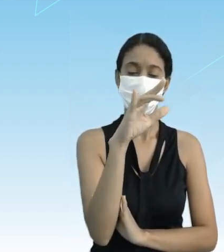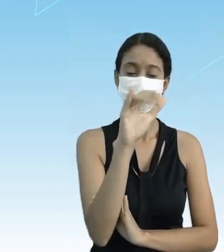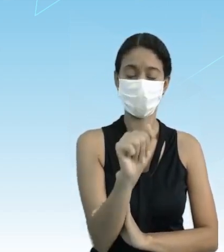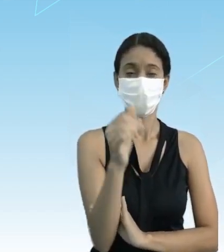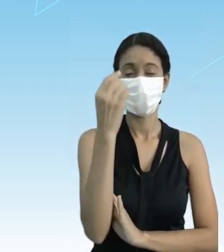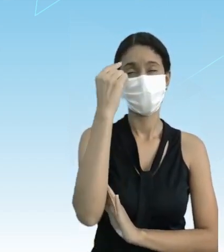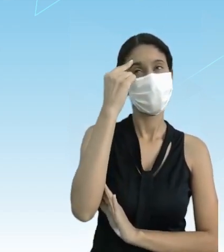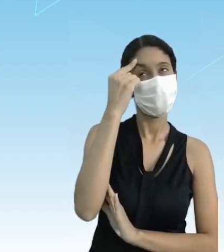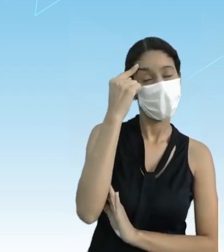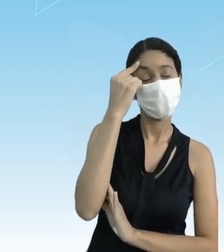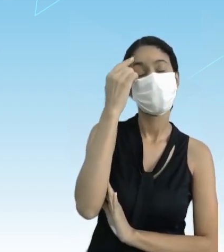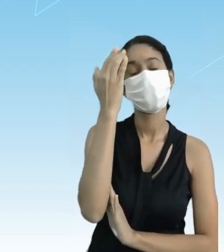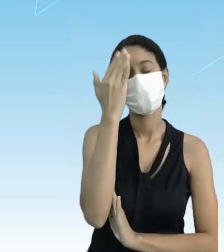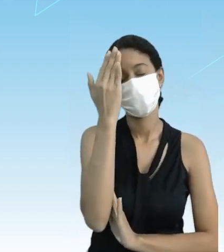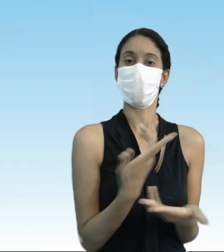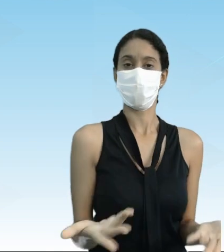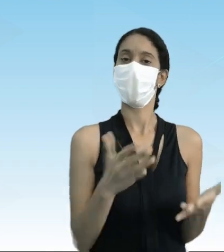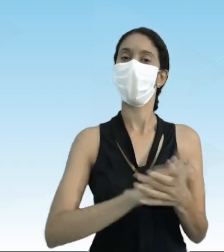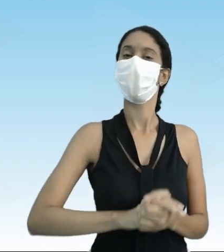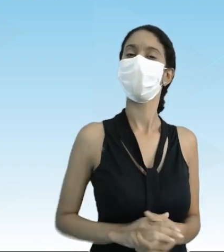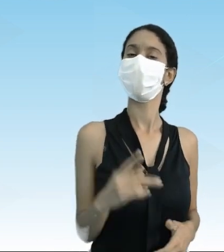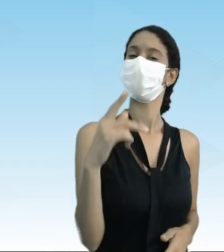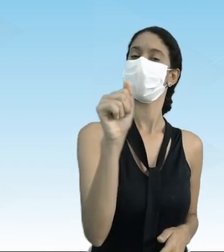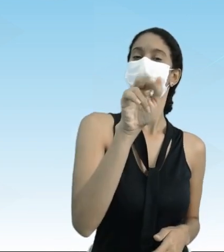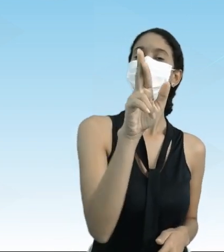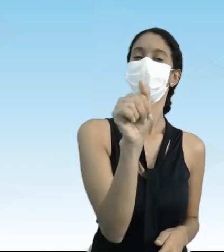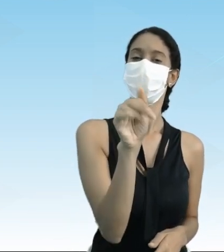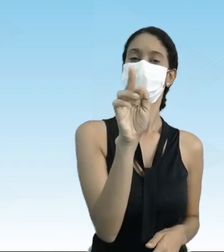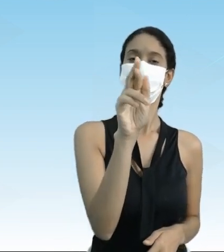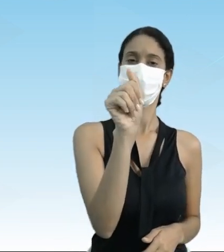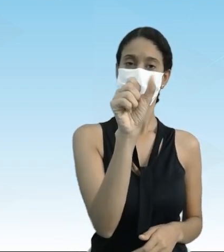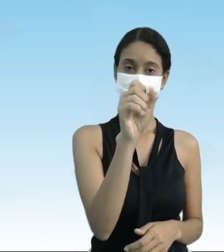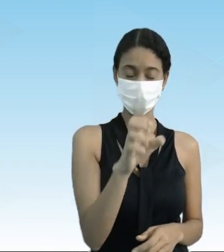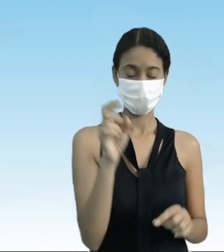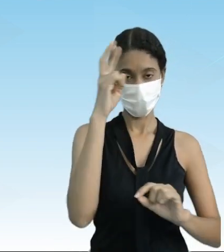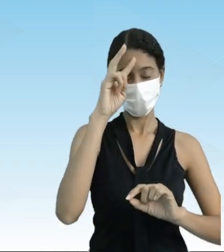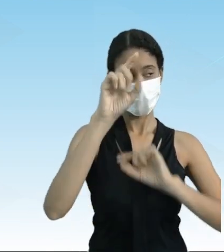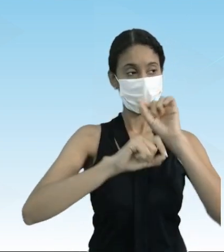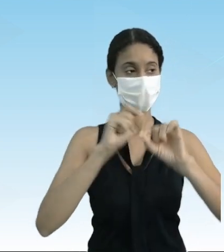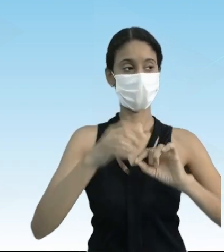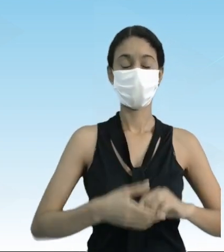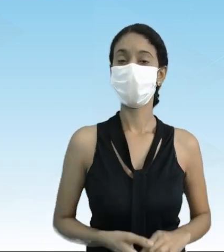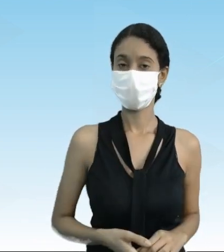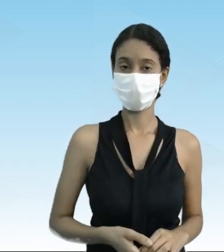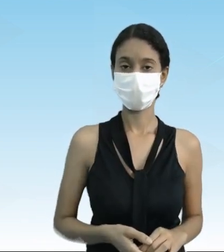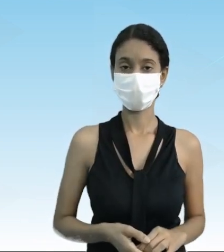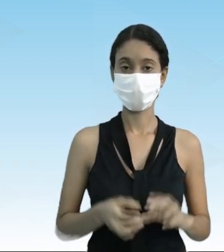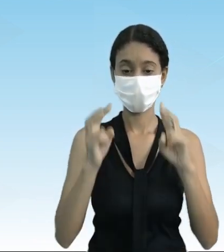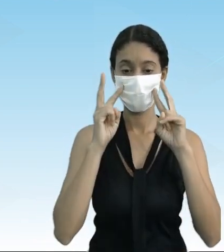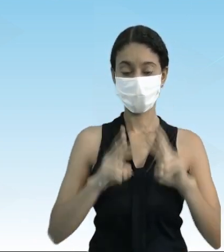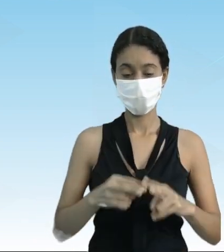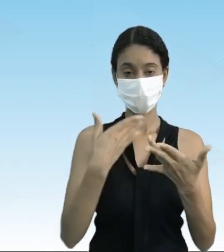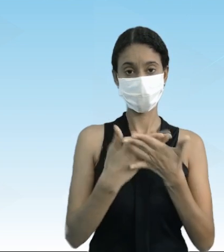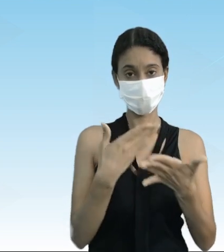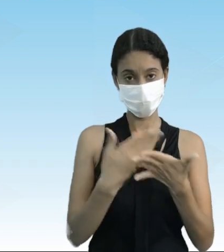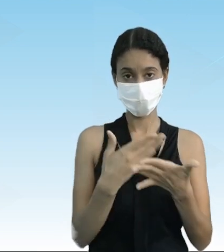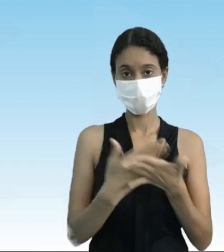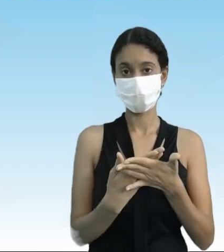mesma coisa com outras palavras. Então, é justamente isso. E no trabalho científico, você vai